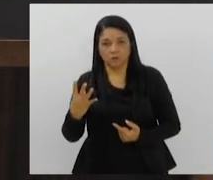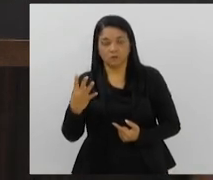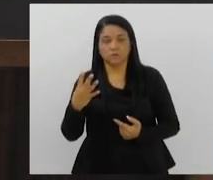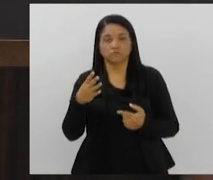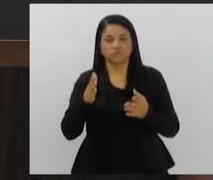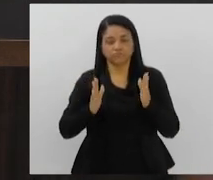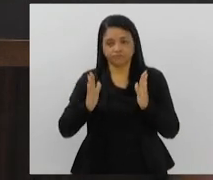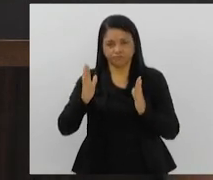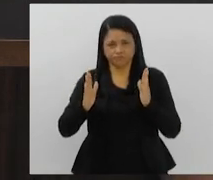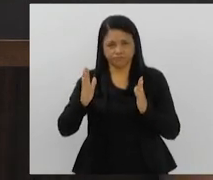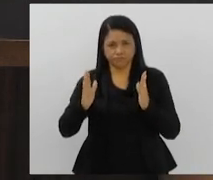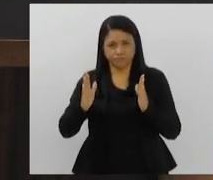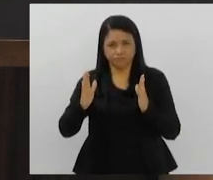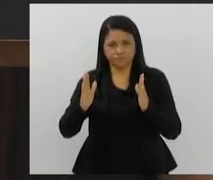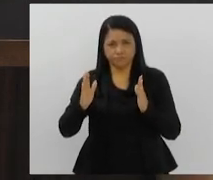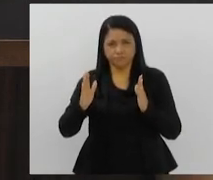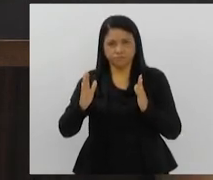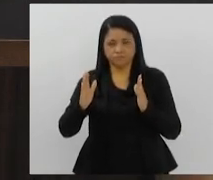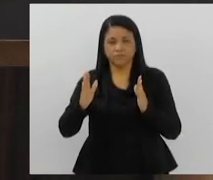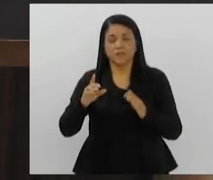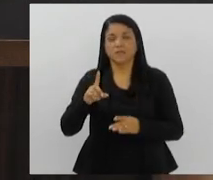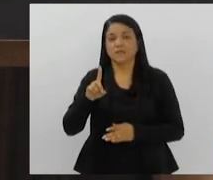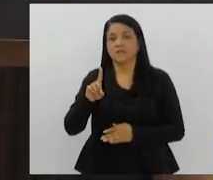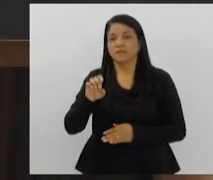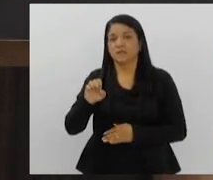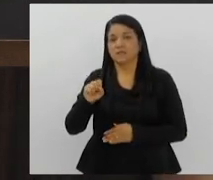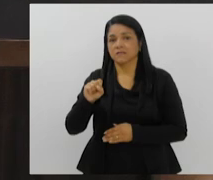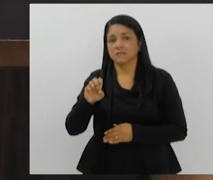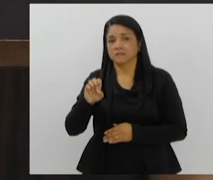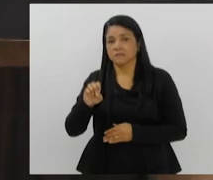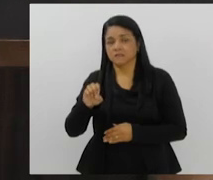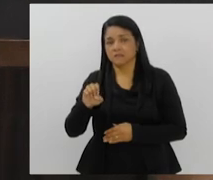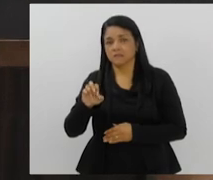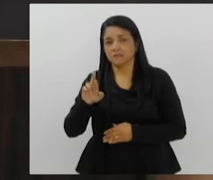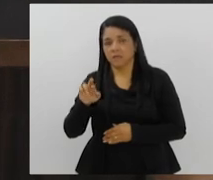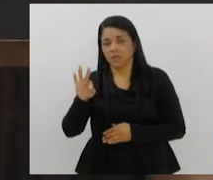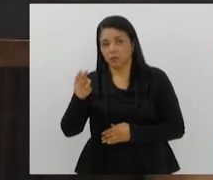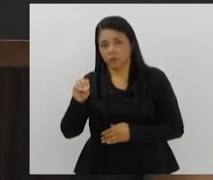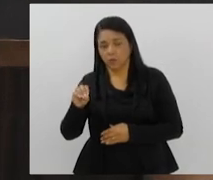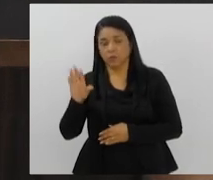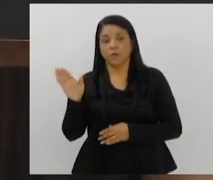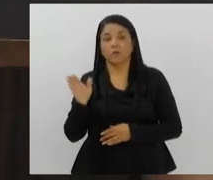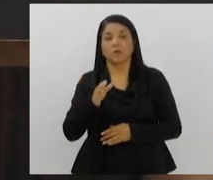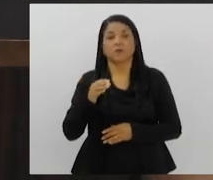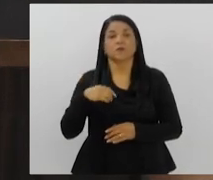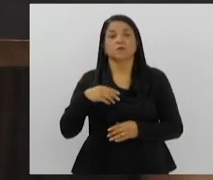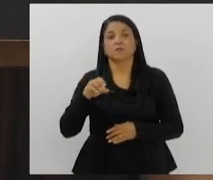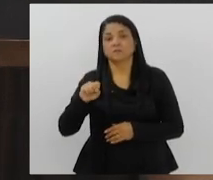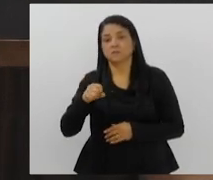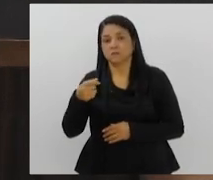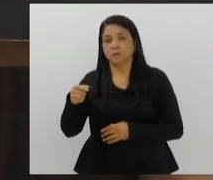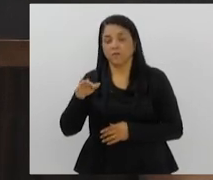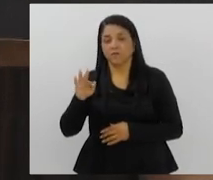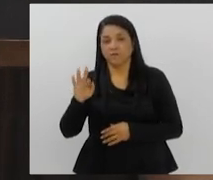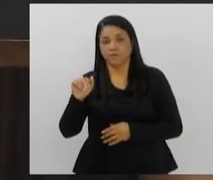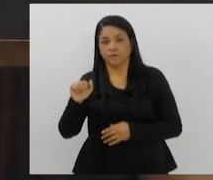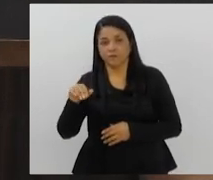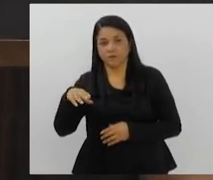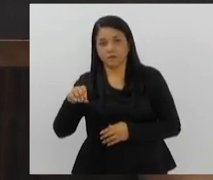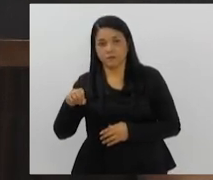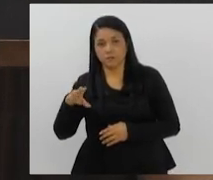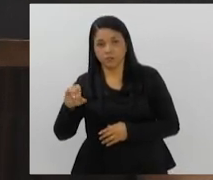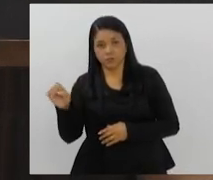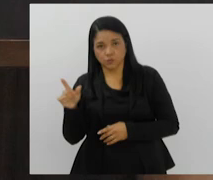entre a localidade de Deserto Feliz, em São Francisco de Tabapuana, e a BR-101, quilômetro 19,